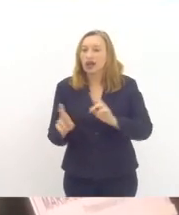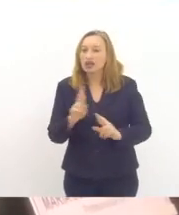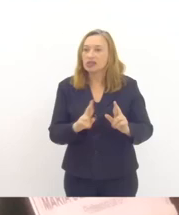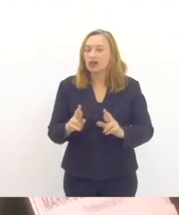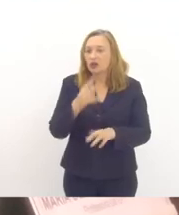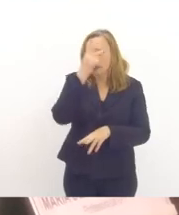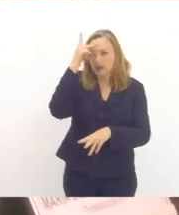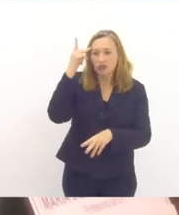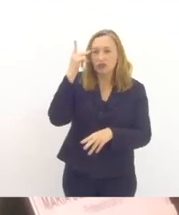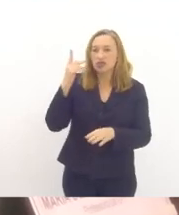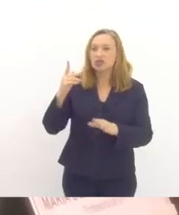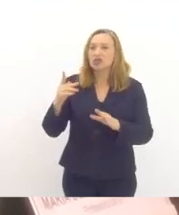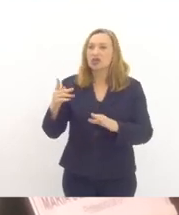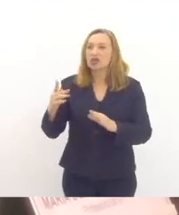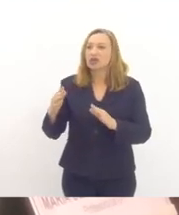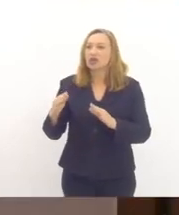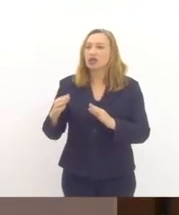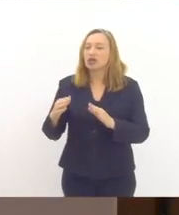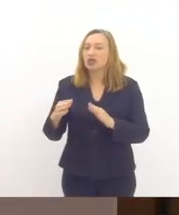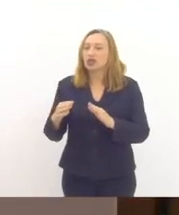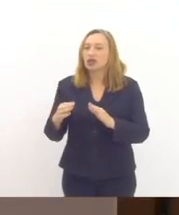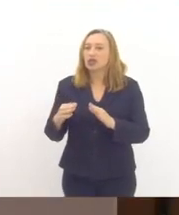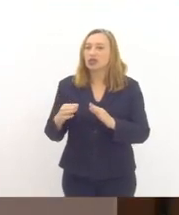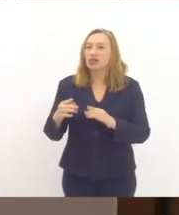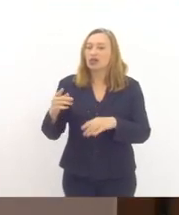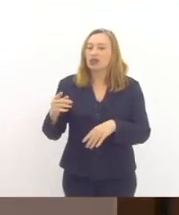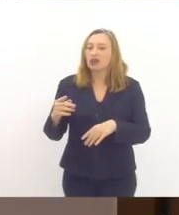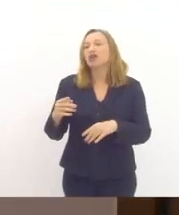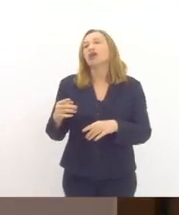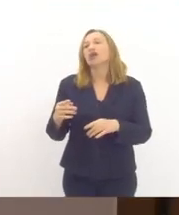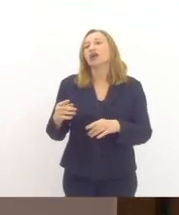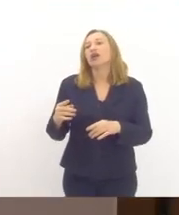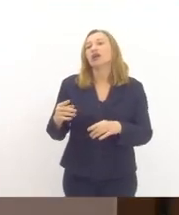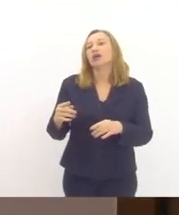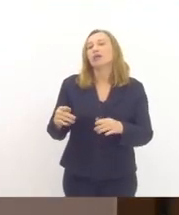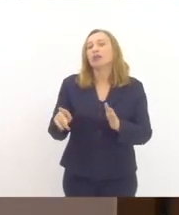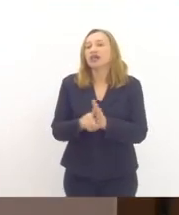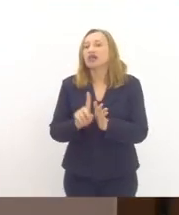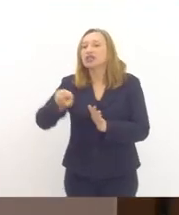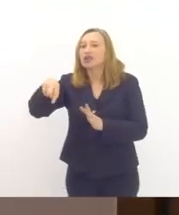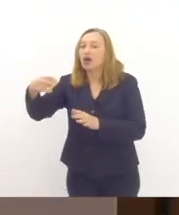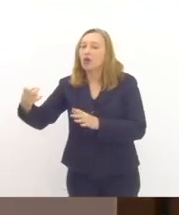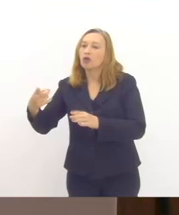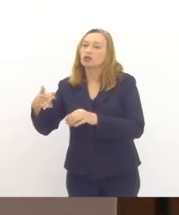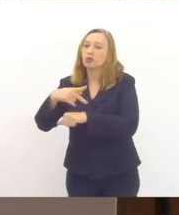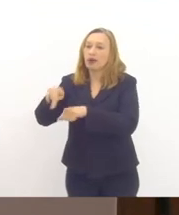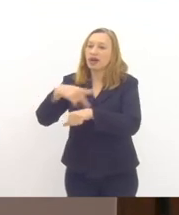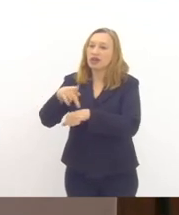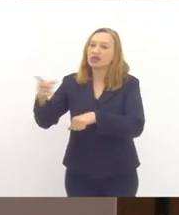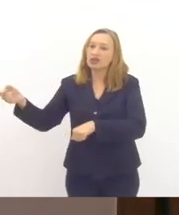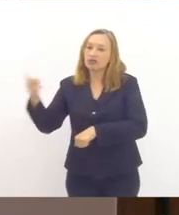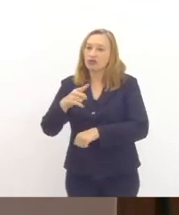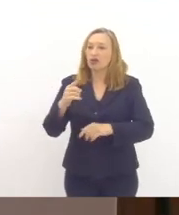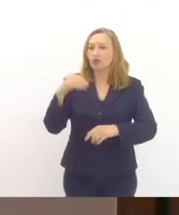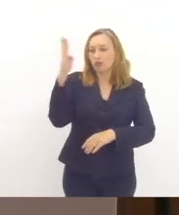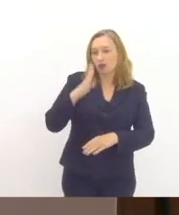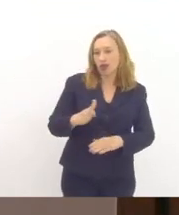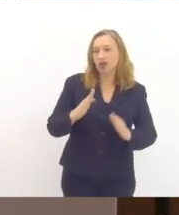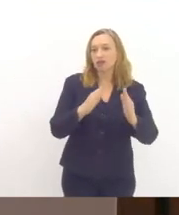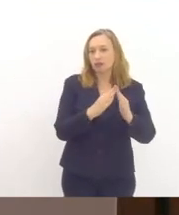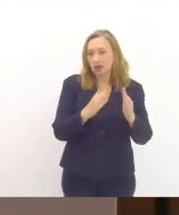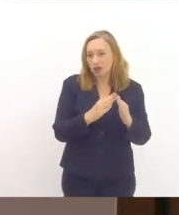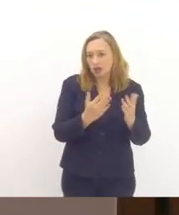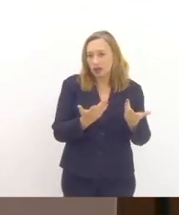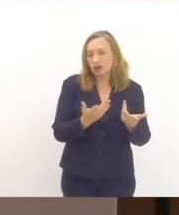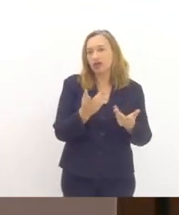os números que já foram até mencionados na carta, mas aqui são retomados alguns. Em 2016, houve um